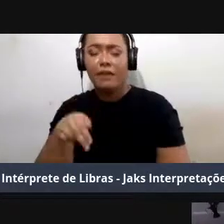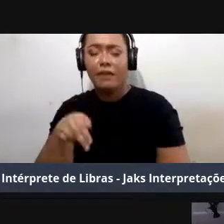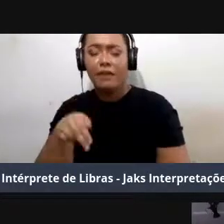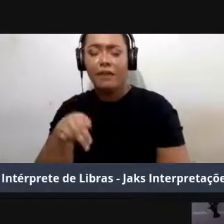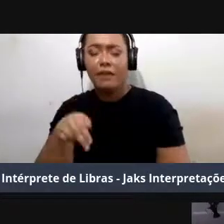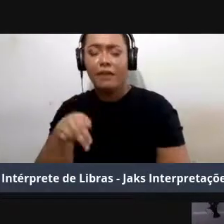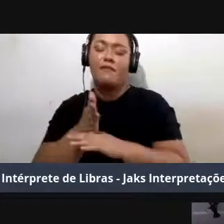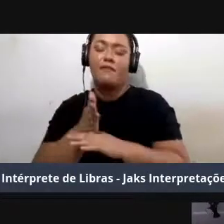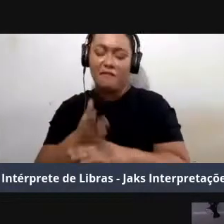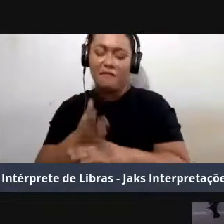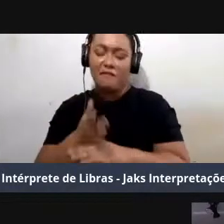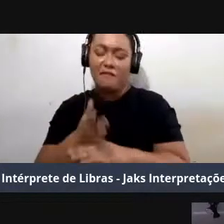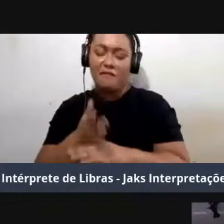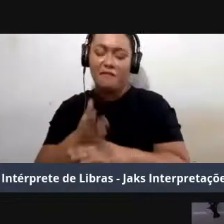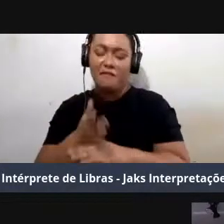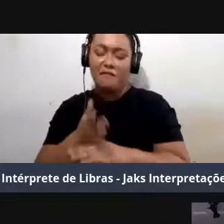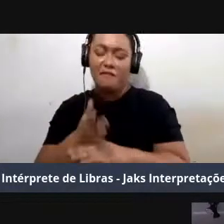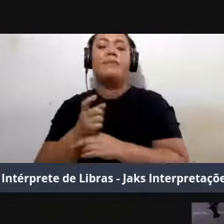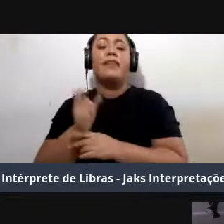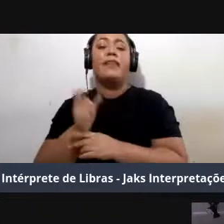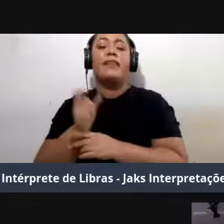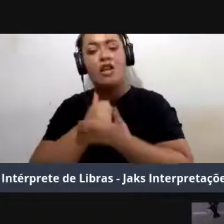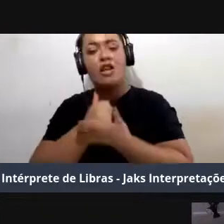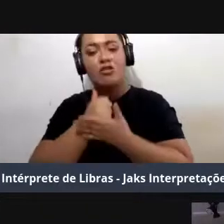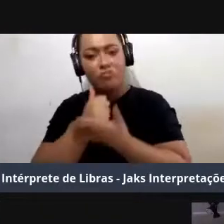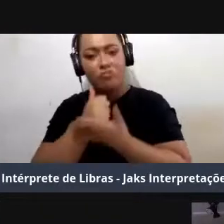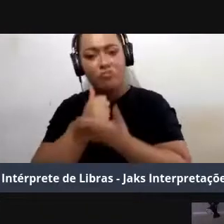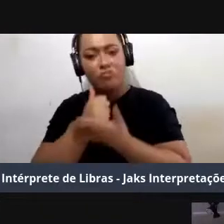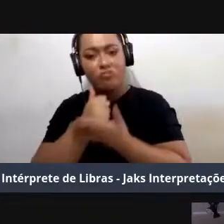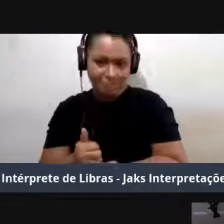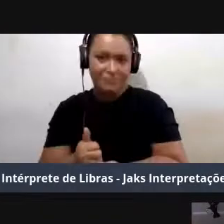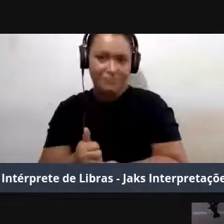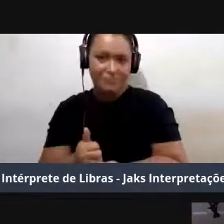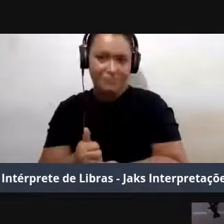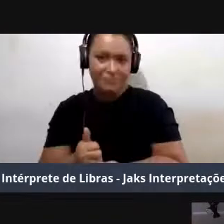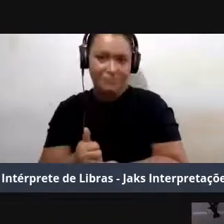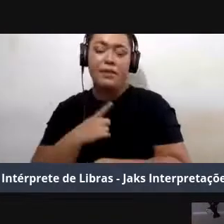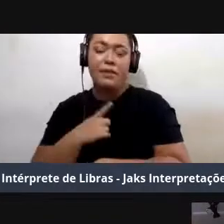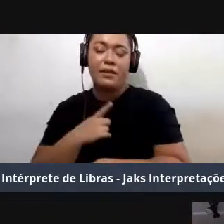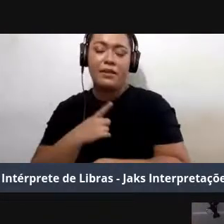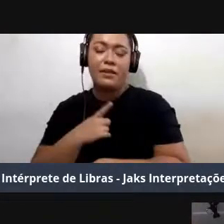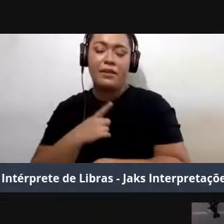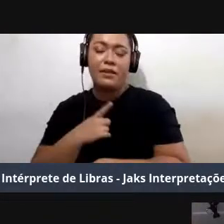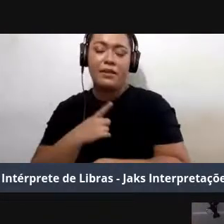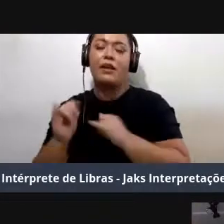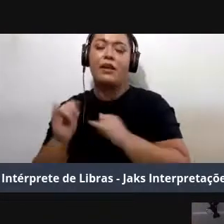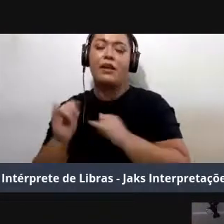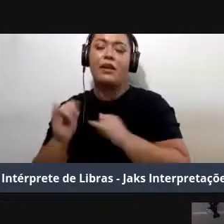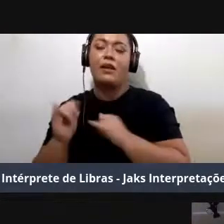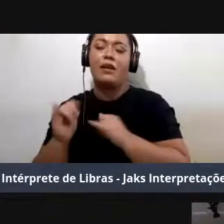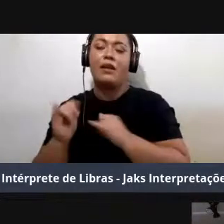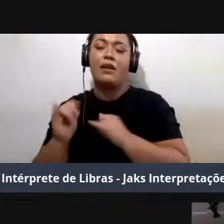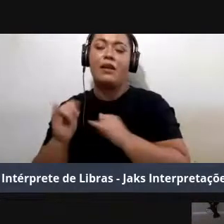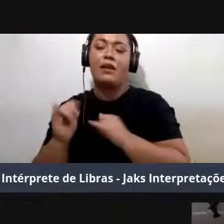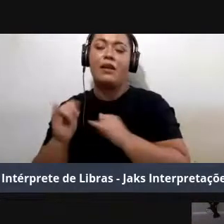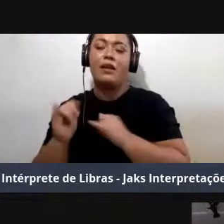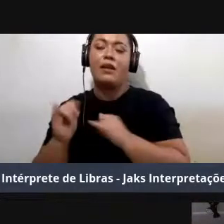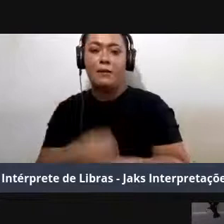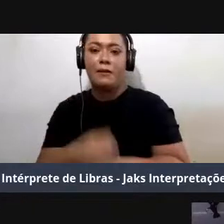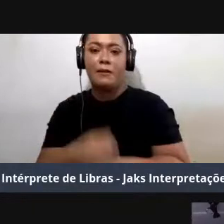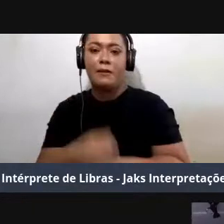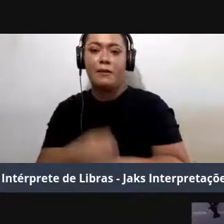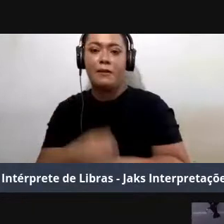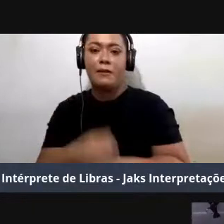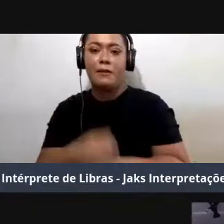produtora Pancararu. E a produção executiva é de Lara Bione. Elaine Miller, essa que vos